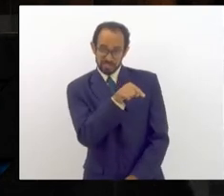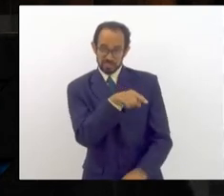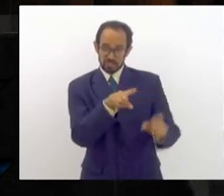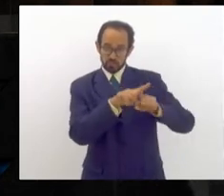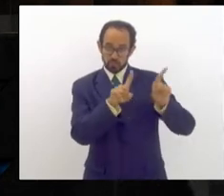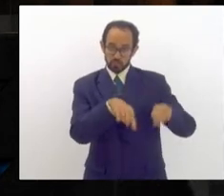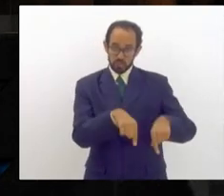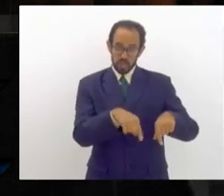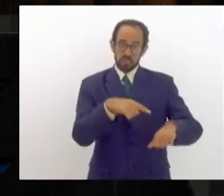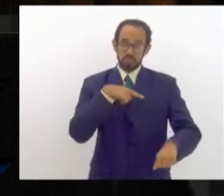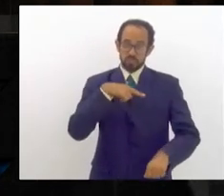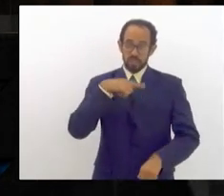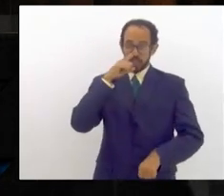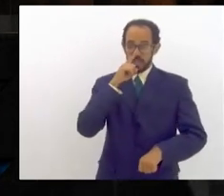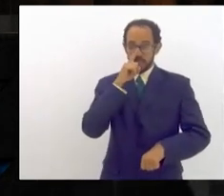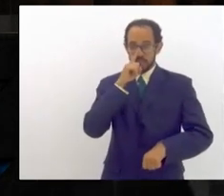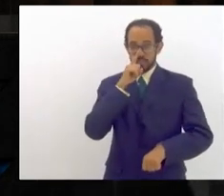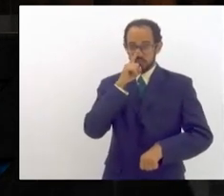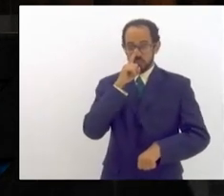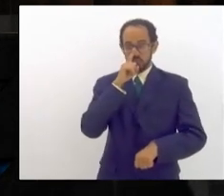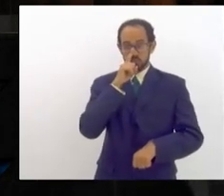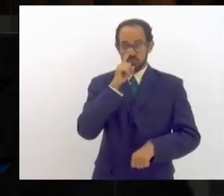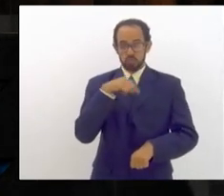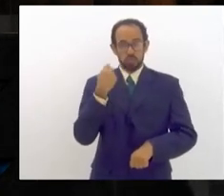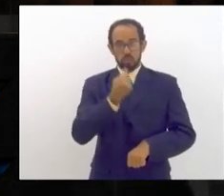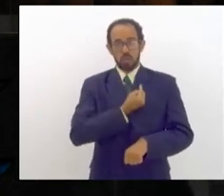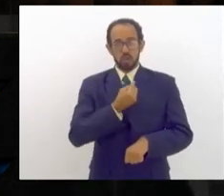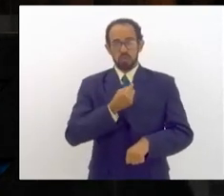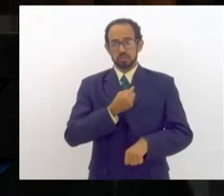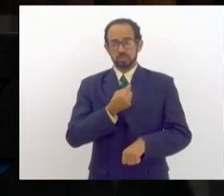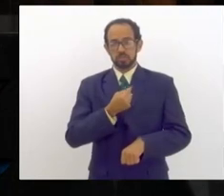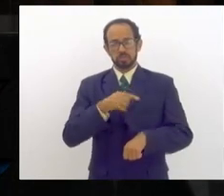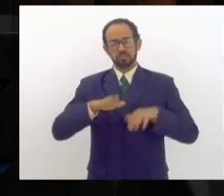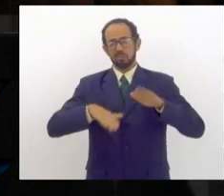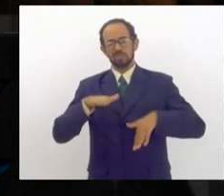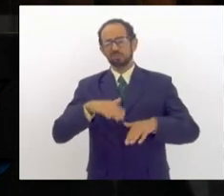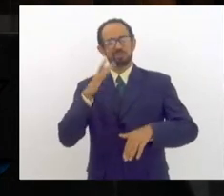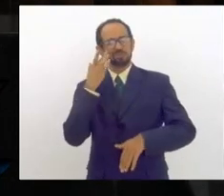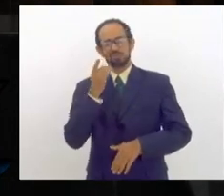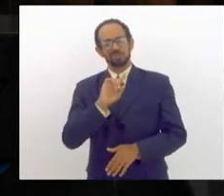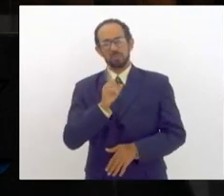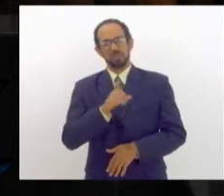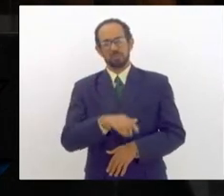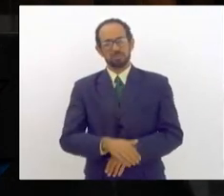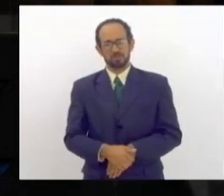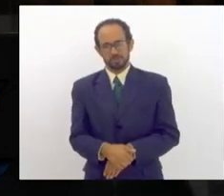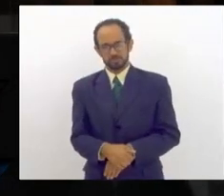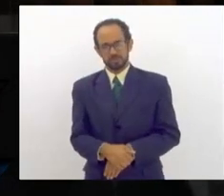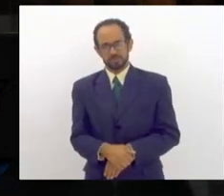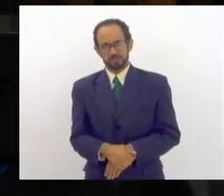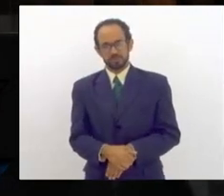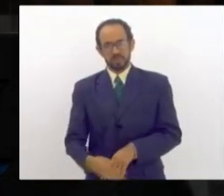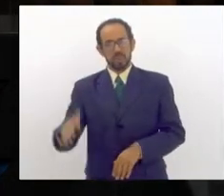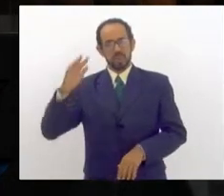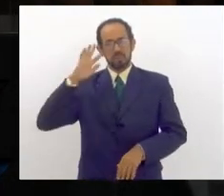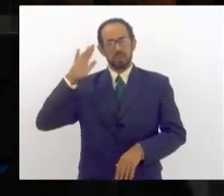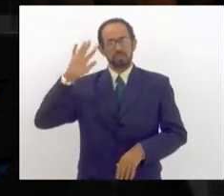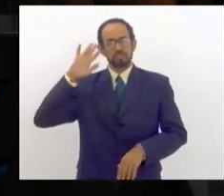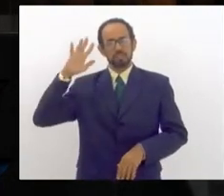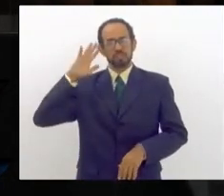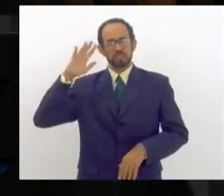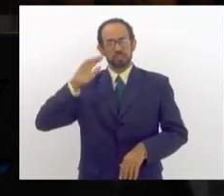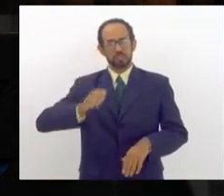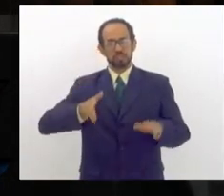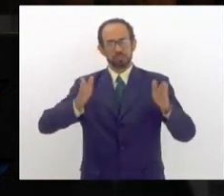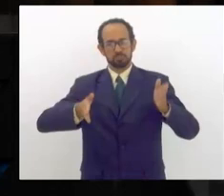sofrem riscos que nós não nem passamos perto imagina nesse